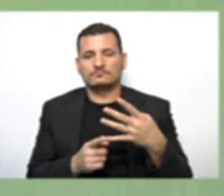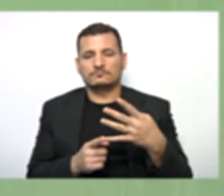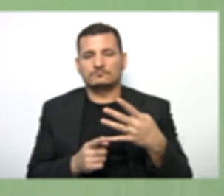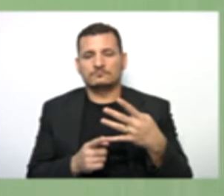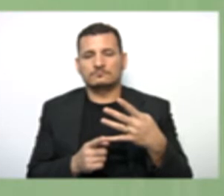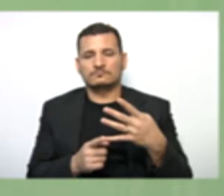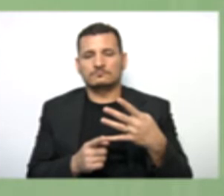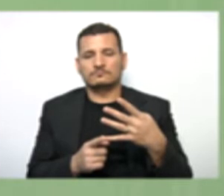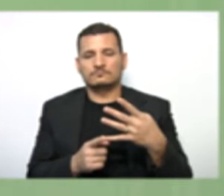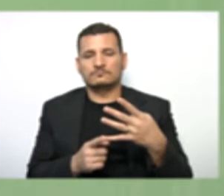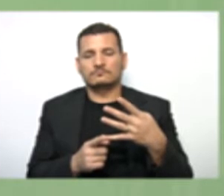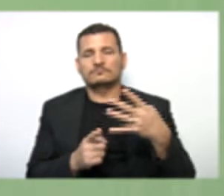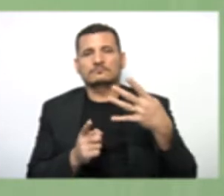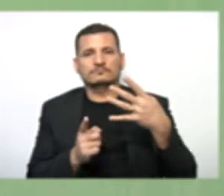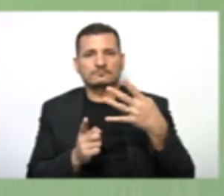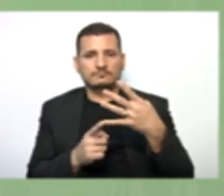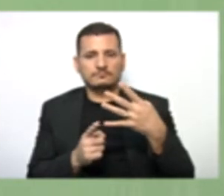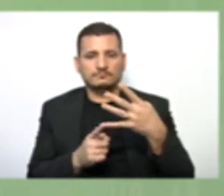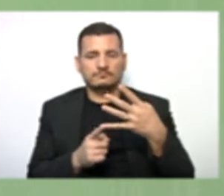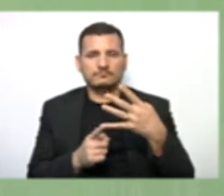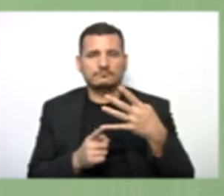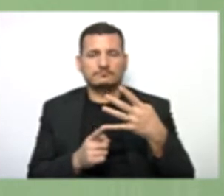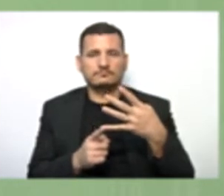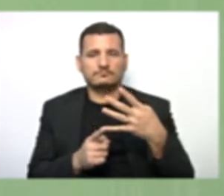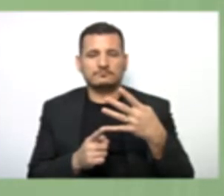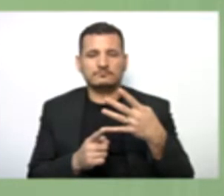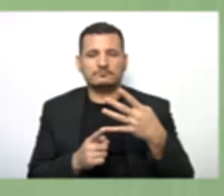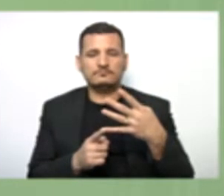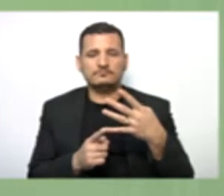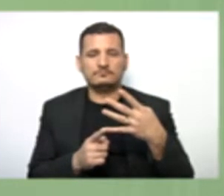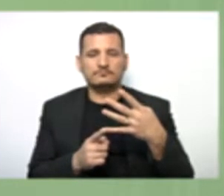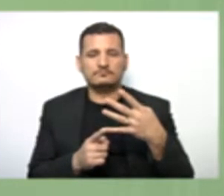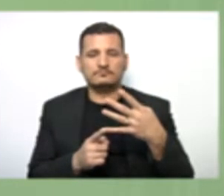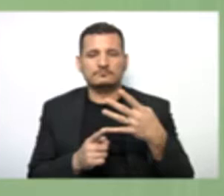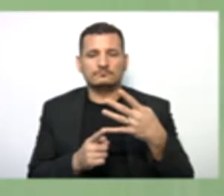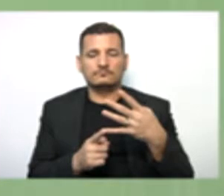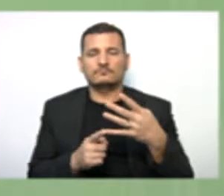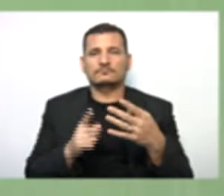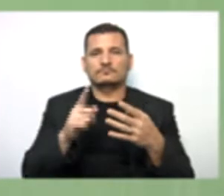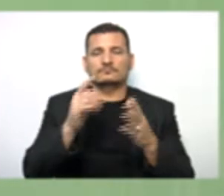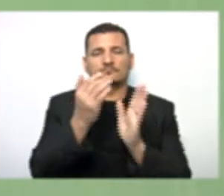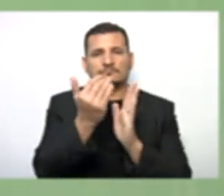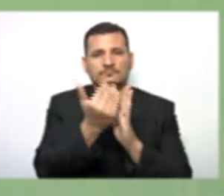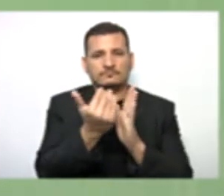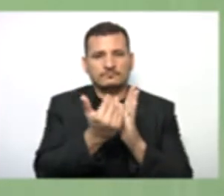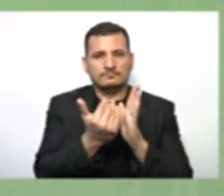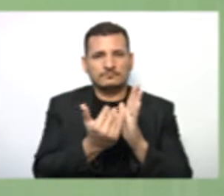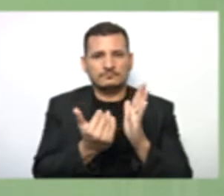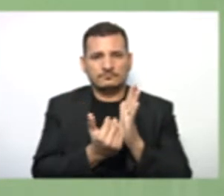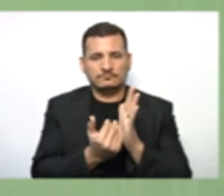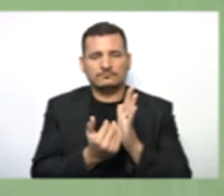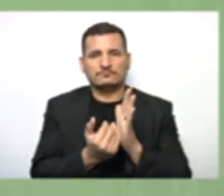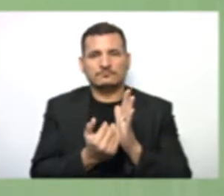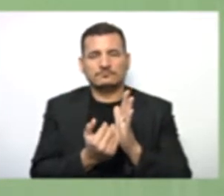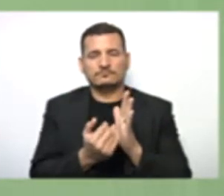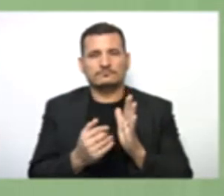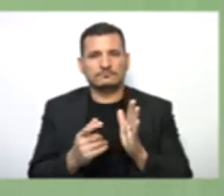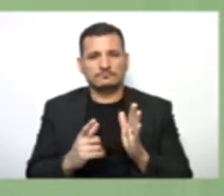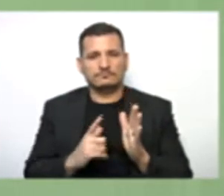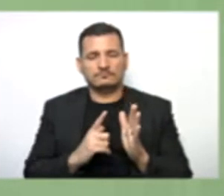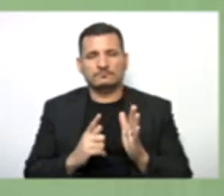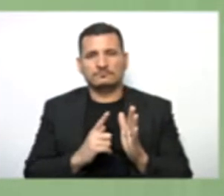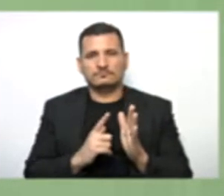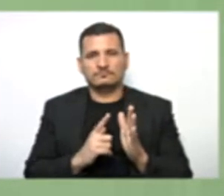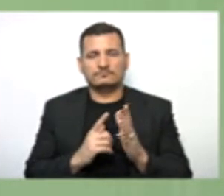do ligador é justamente quando o programa, né, são ligados, vamos dizer